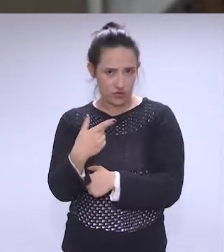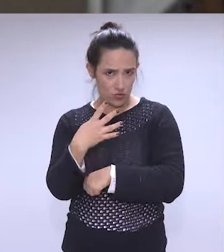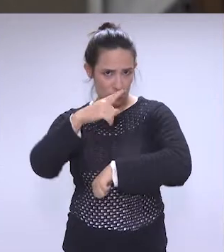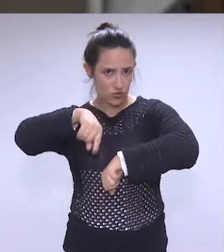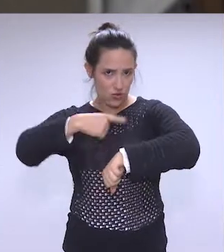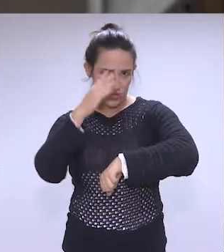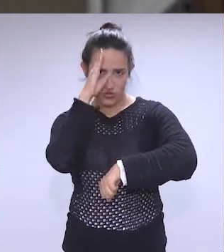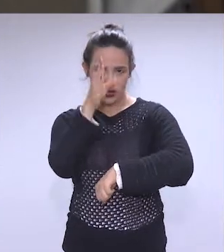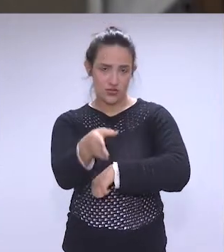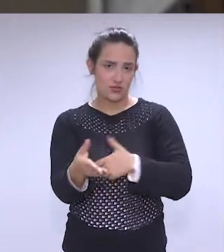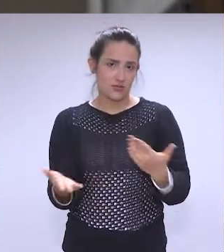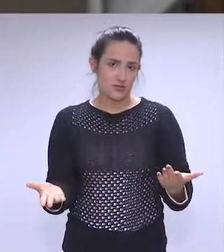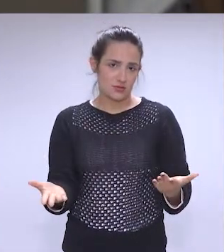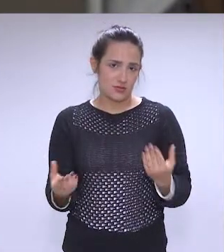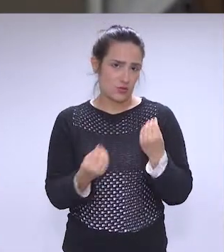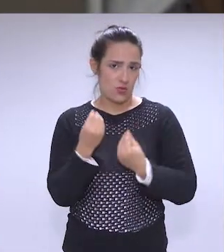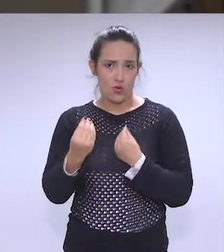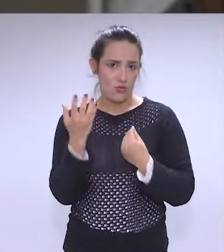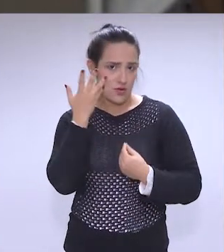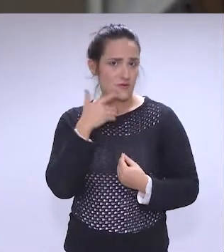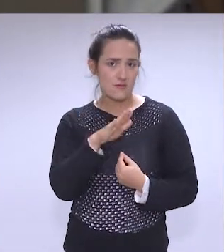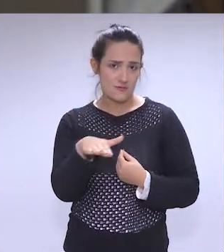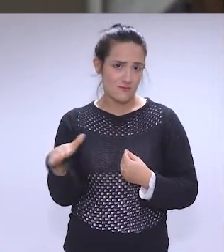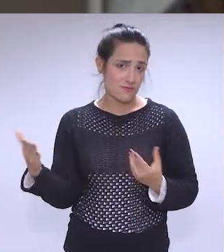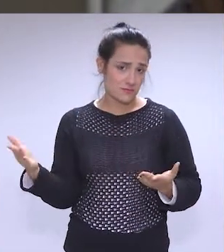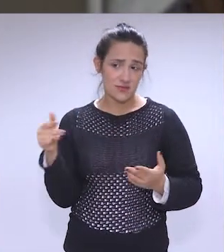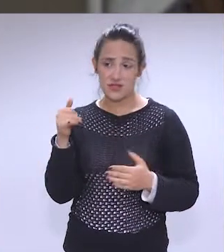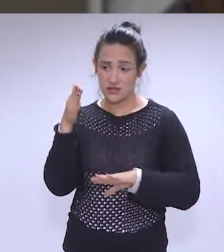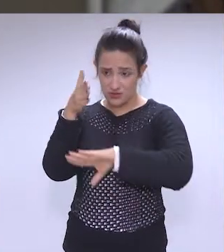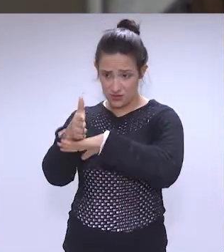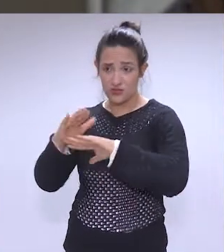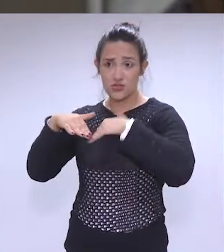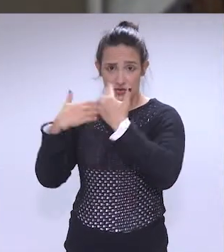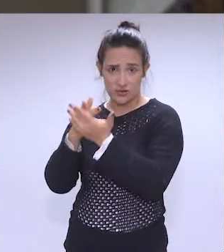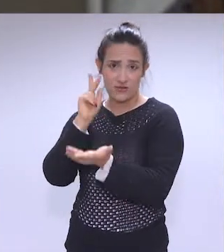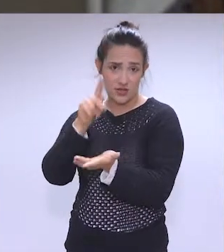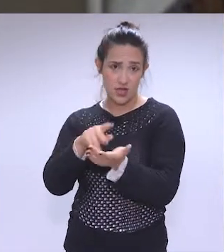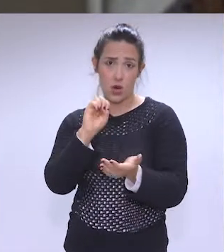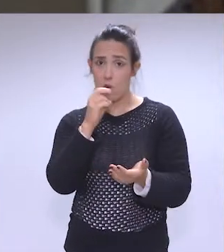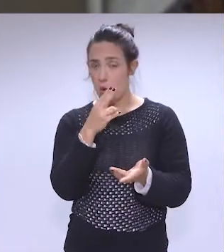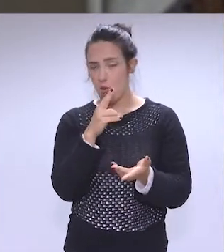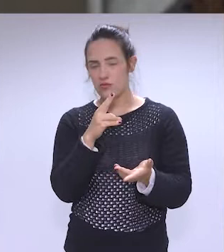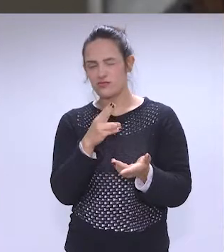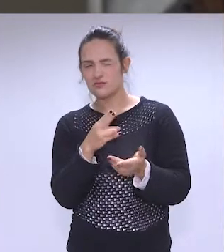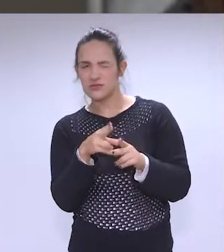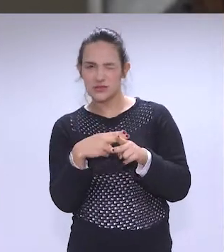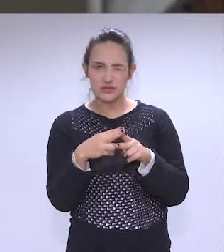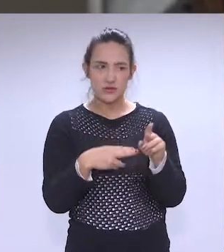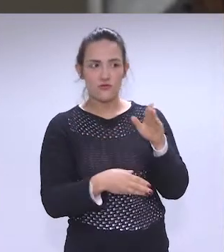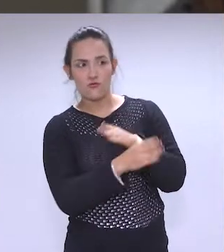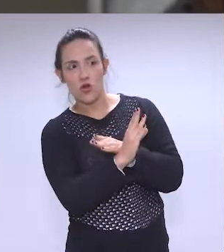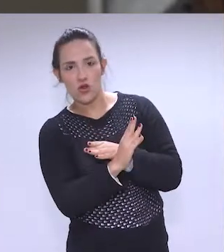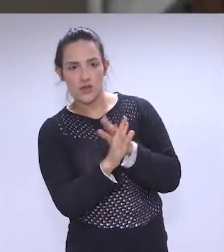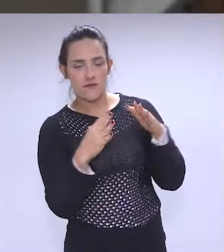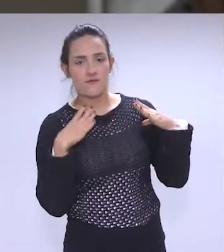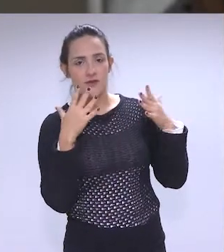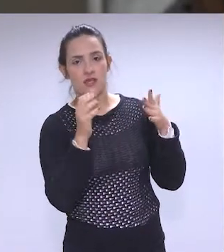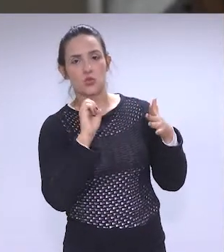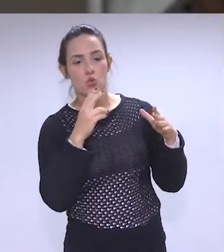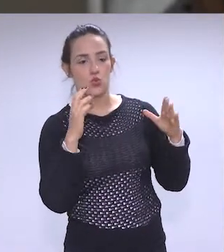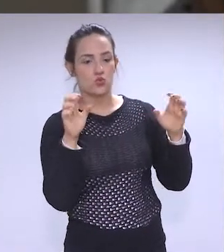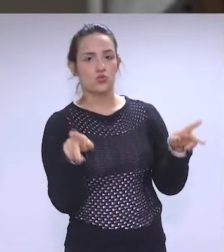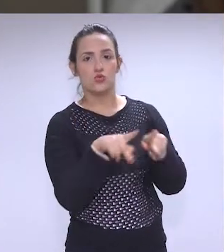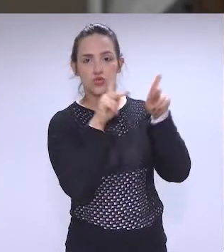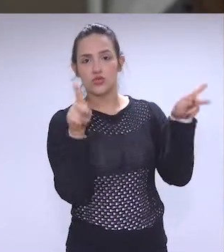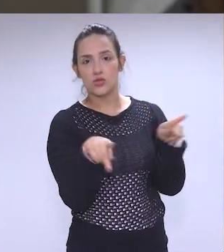monitorar 24 horas onde está essa criança. Se está na escola, se foi para uma festa, se foi para um shopping, se